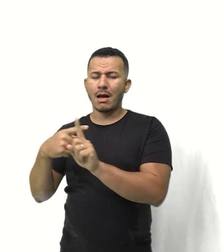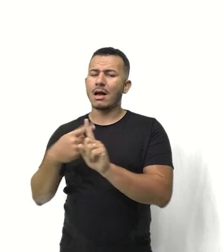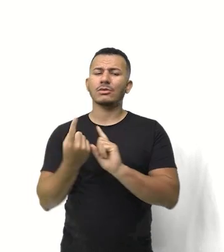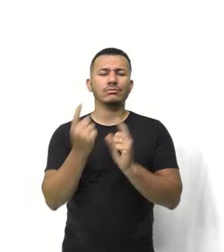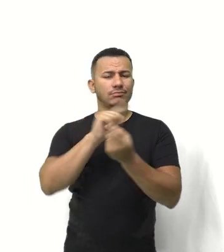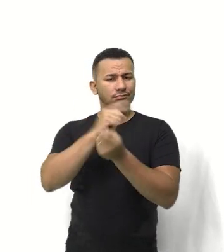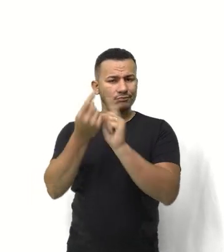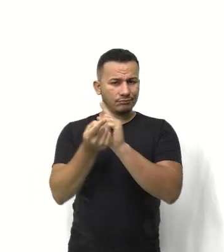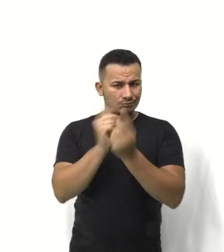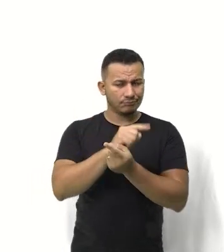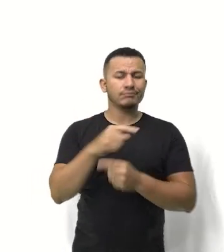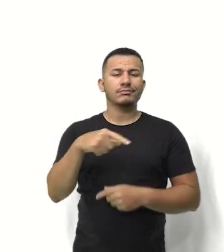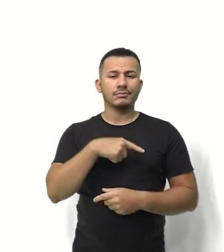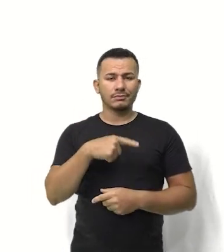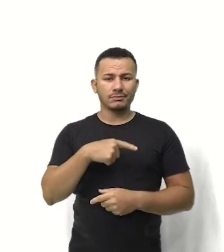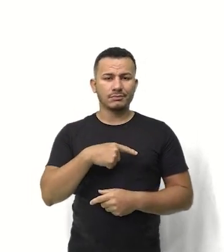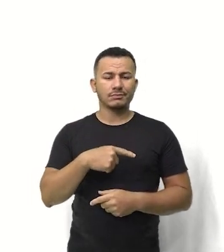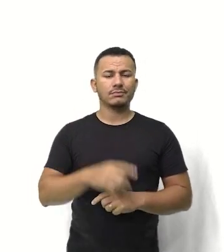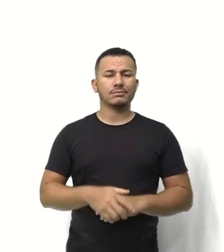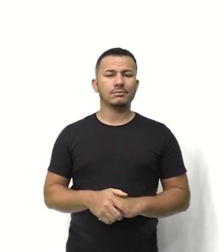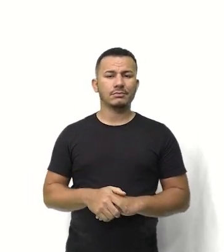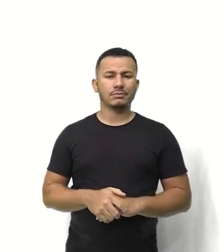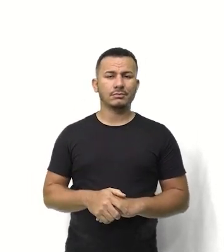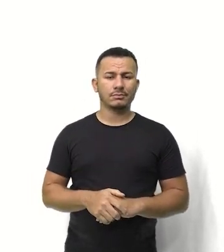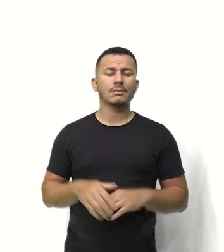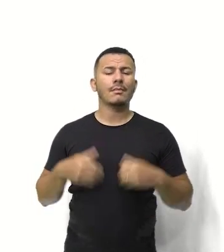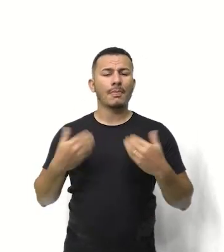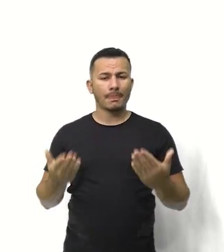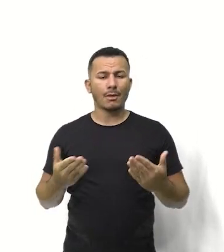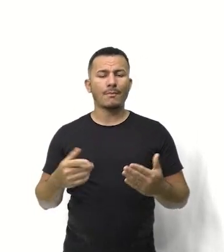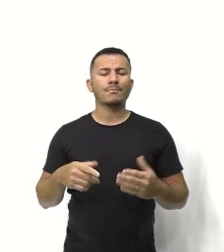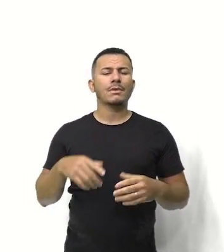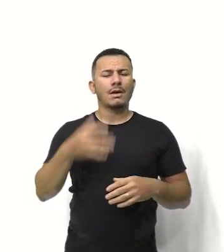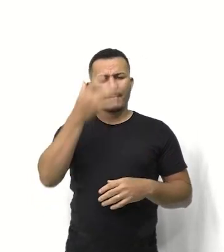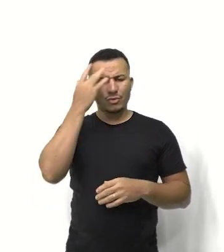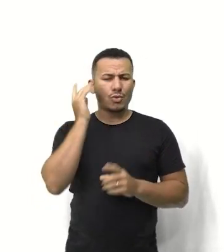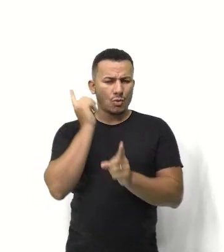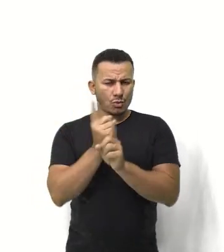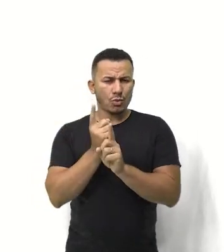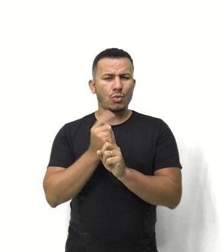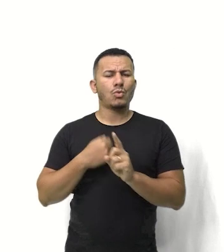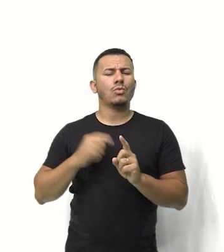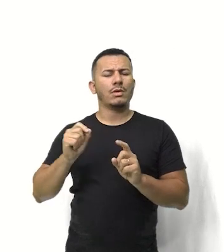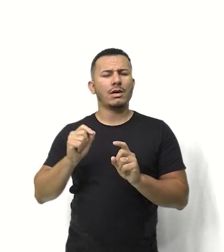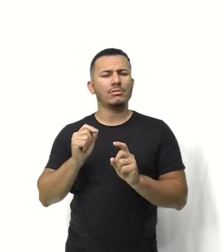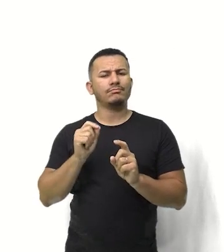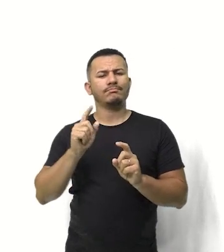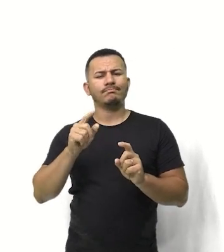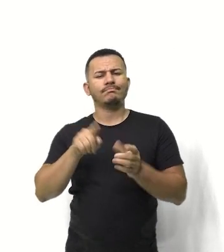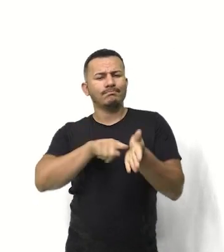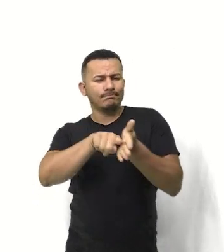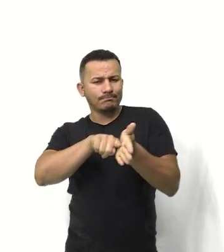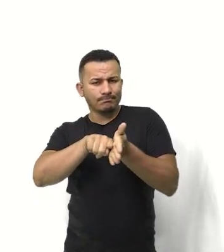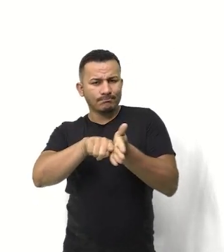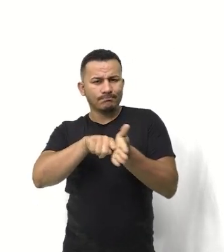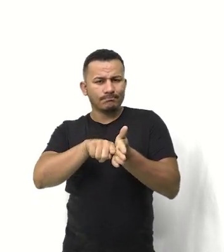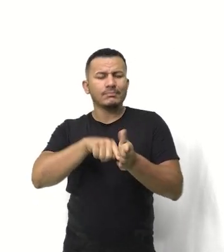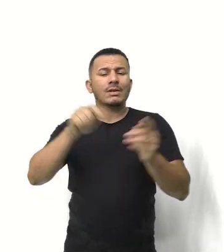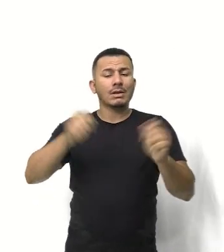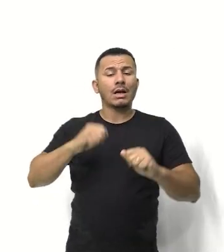é menos, ele vai com mais. De forma análoga, o homem também otimizou o